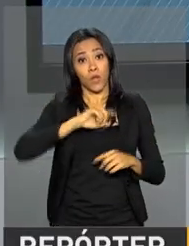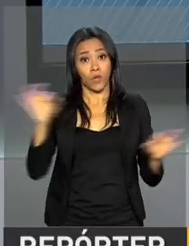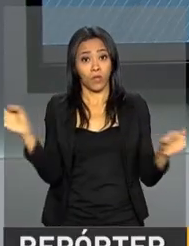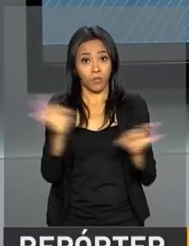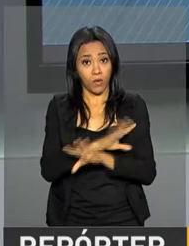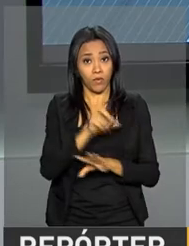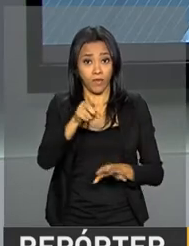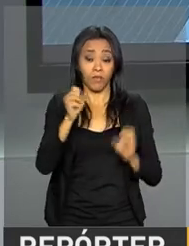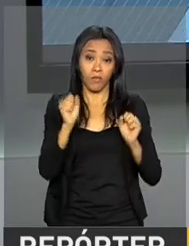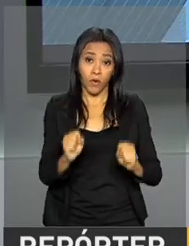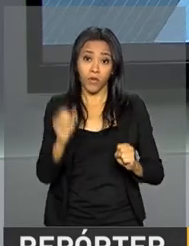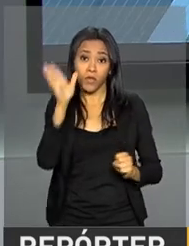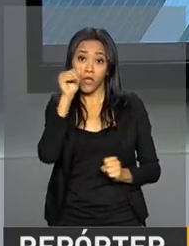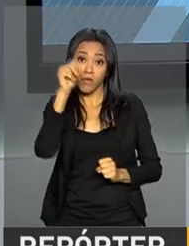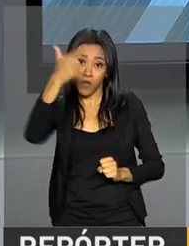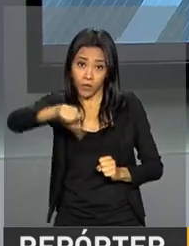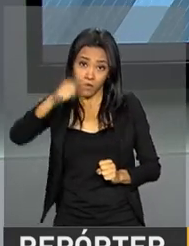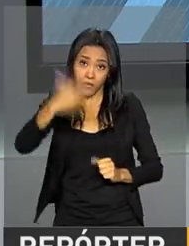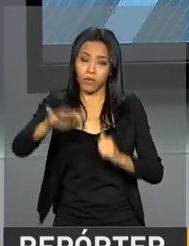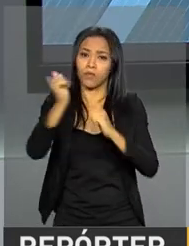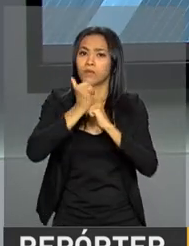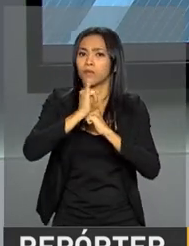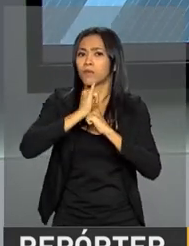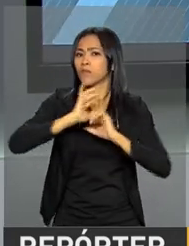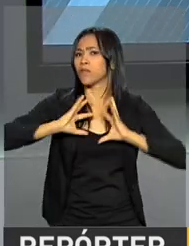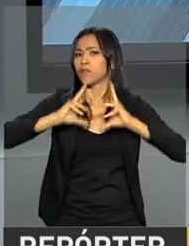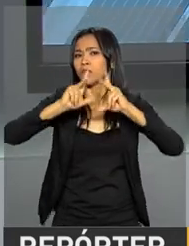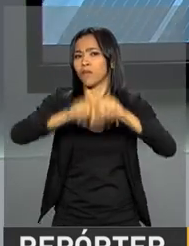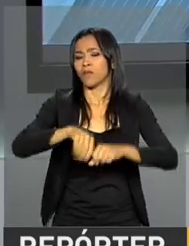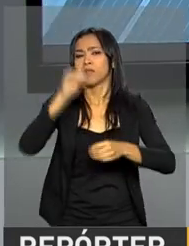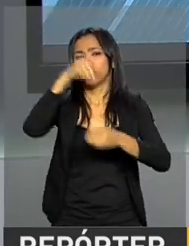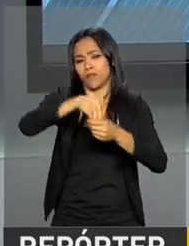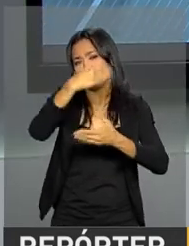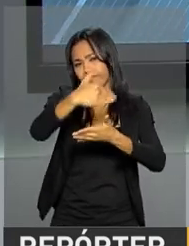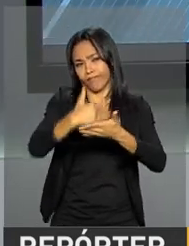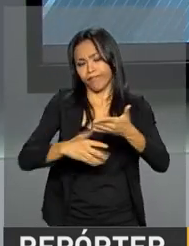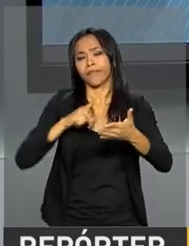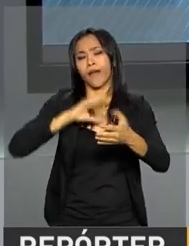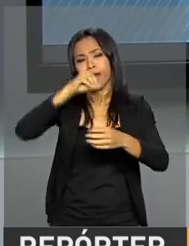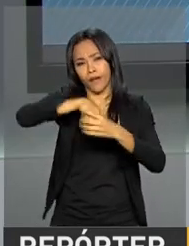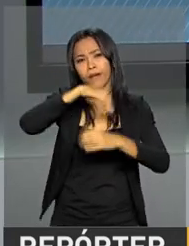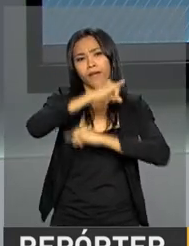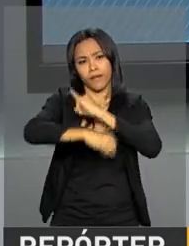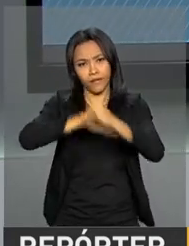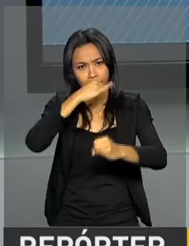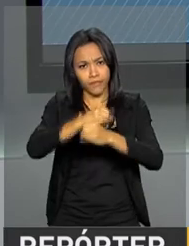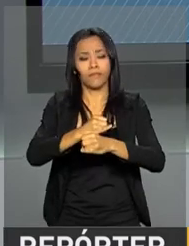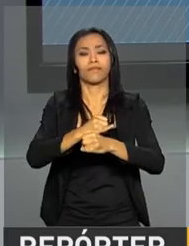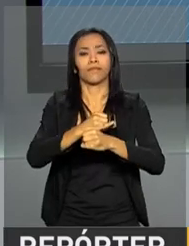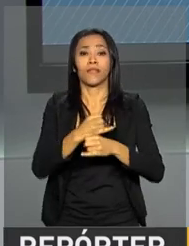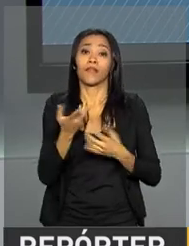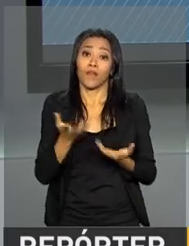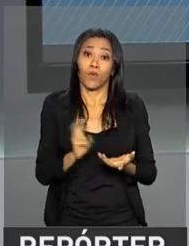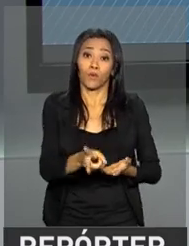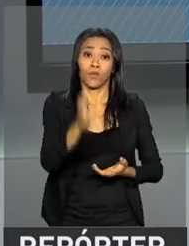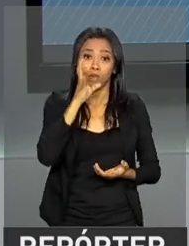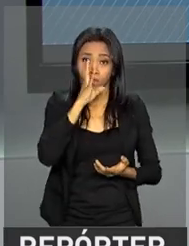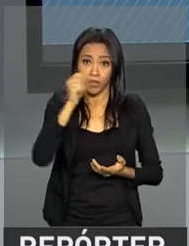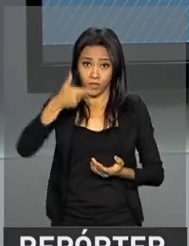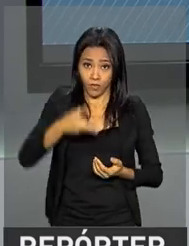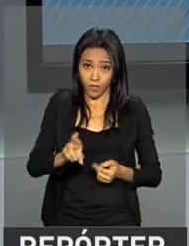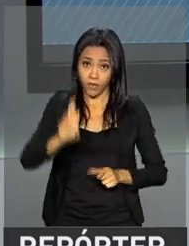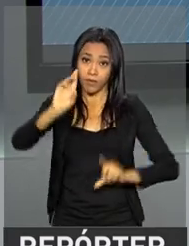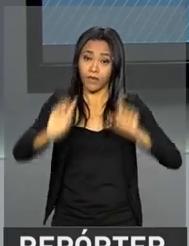pode rever as reportagens no youtube e toda a nossa programação também está na página da nbr na internet continue com a gente